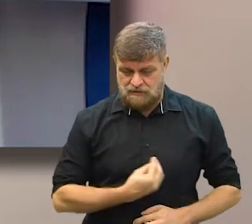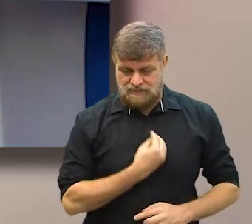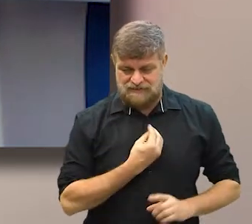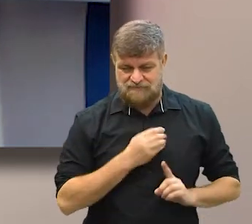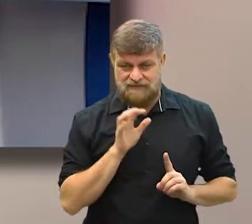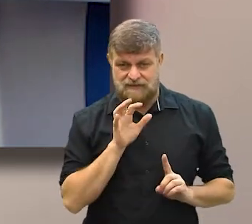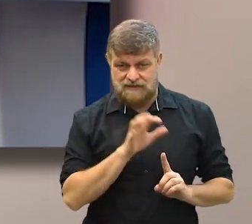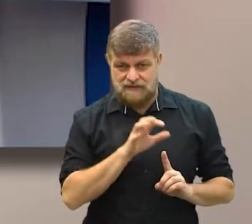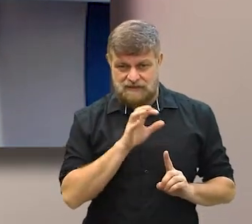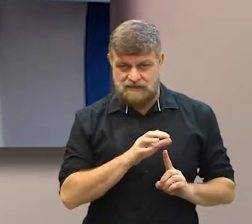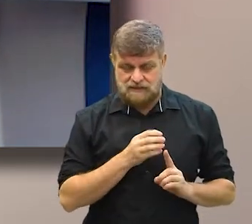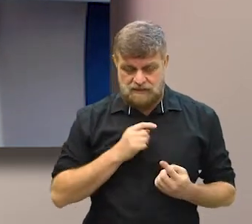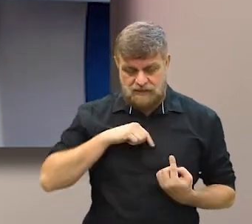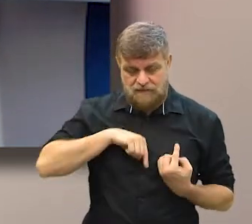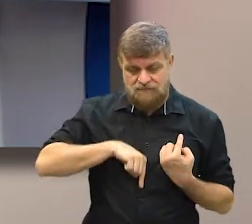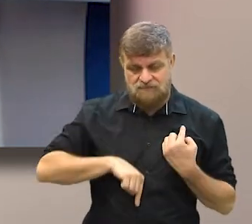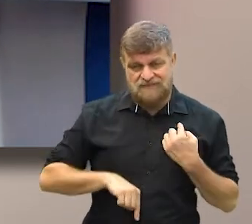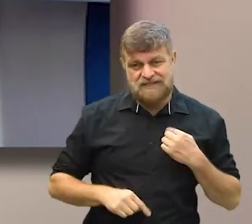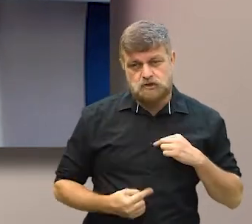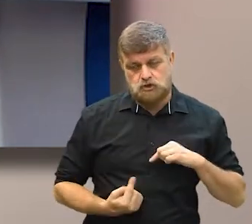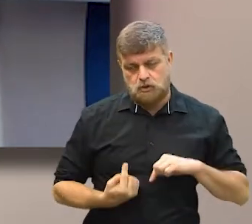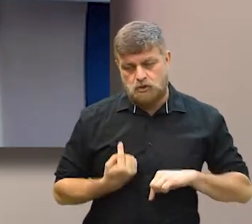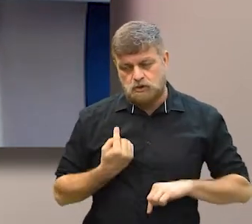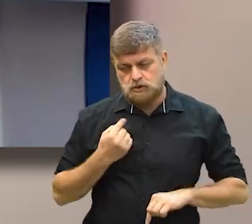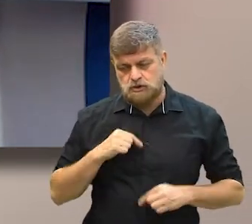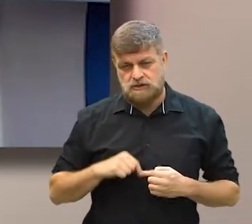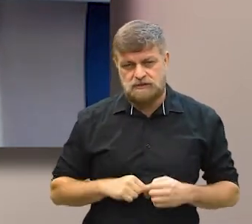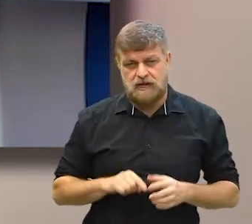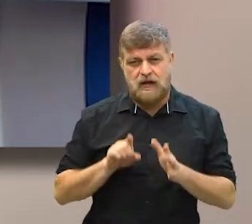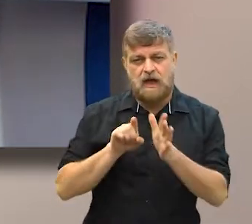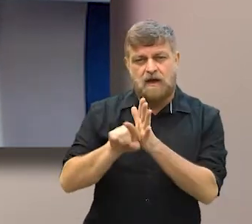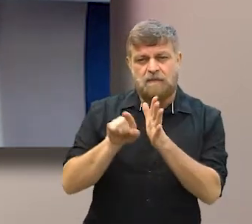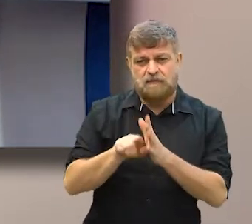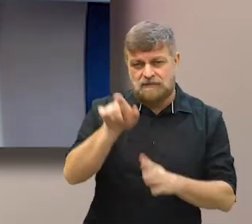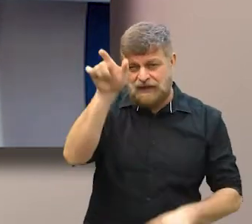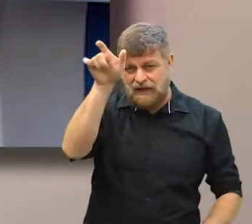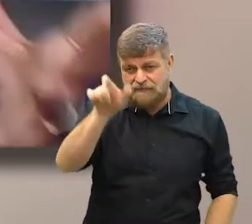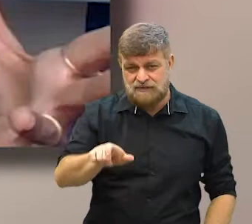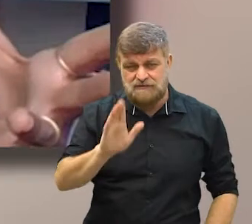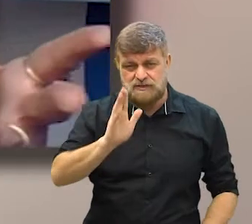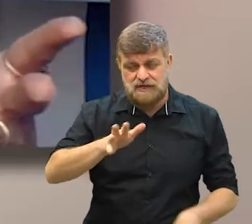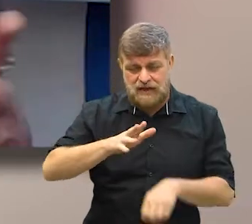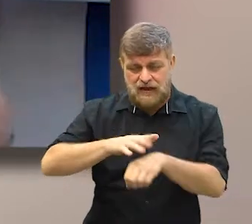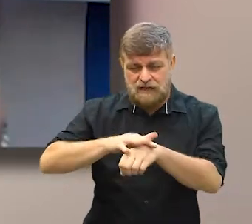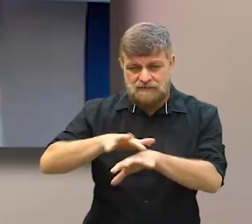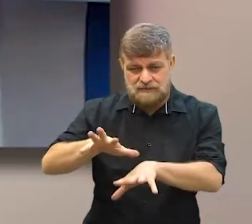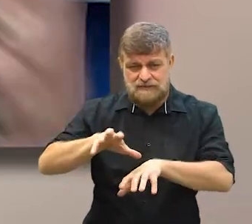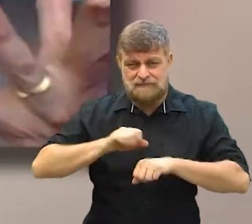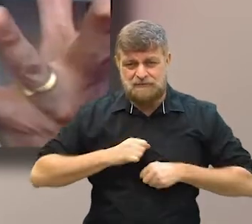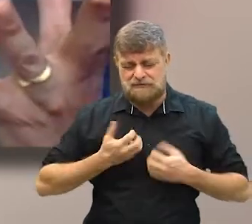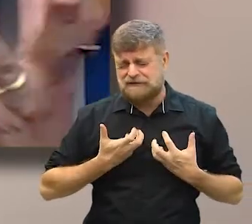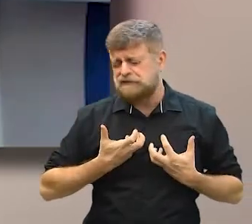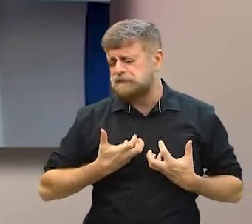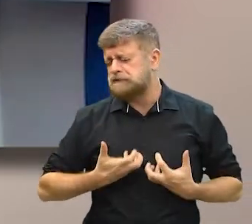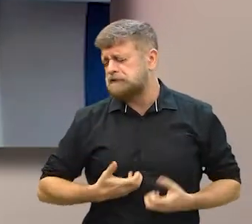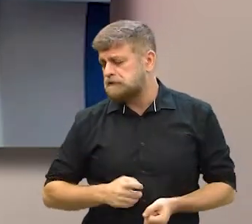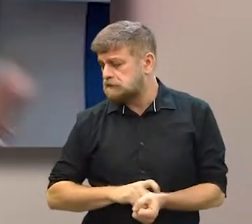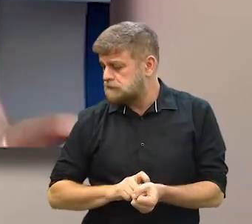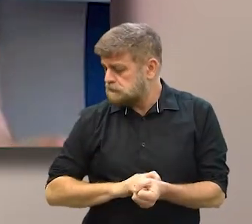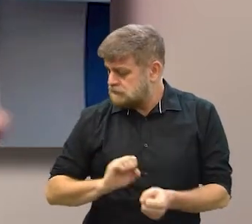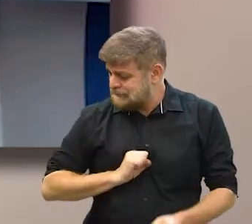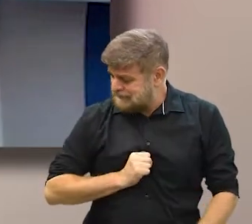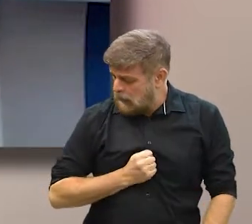na nossa fisiologia. Quem aqui nunca ficou doente de estresse ou